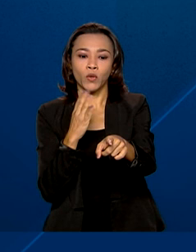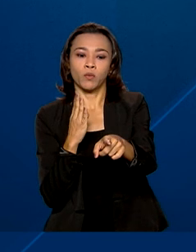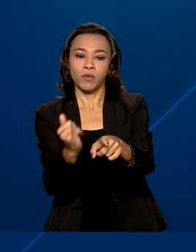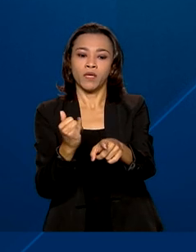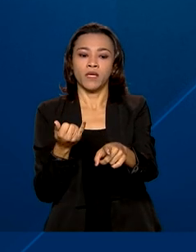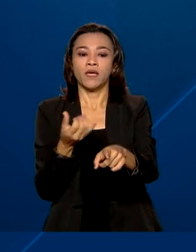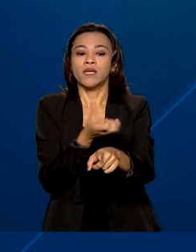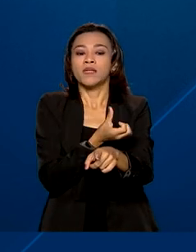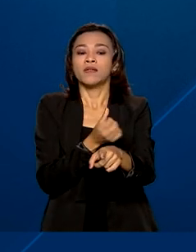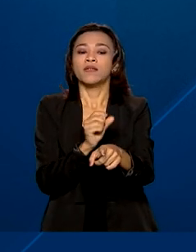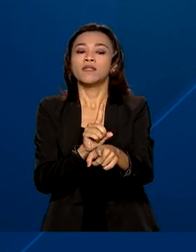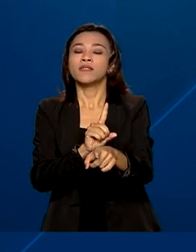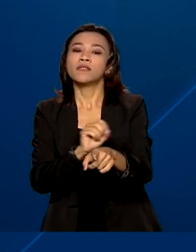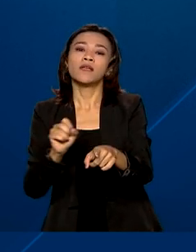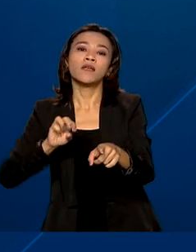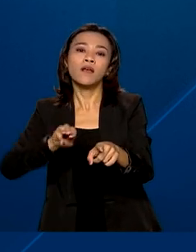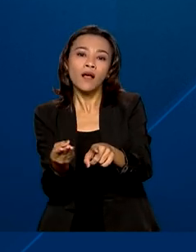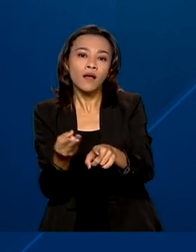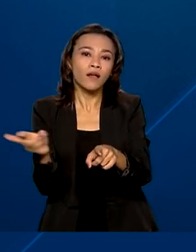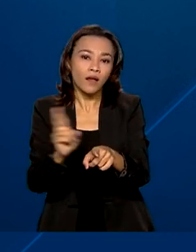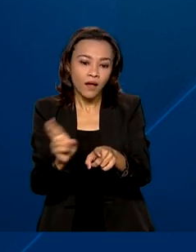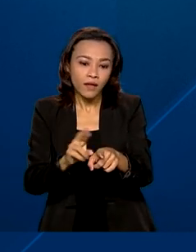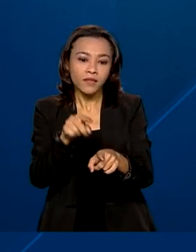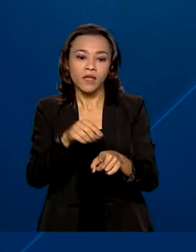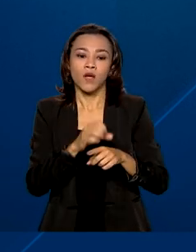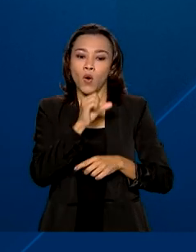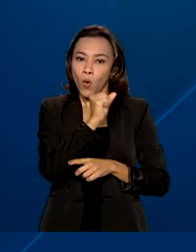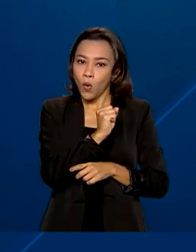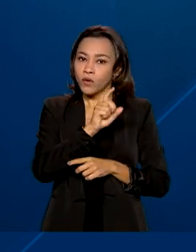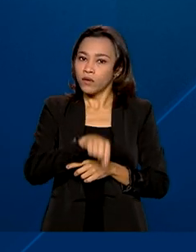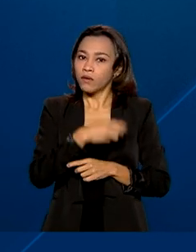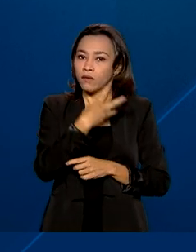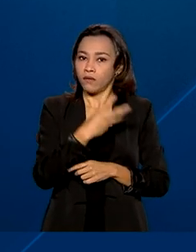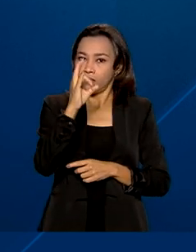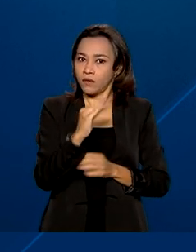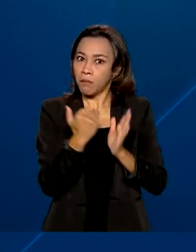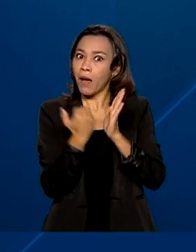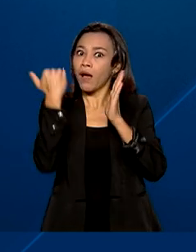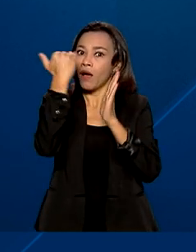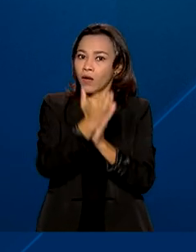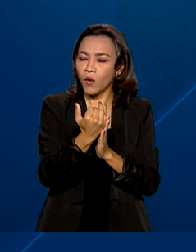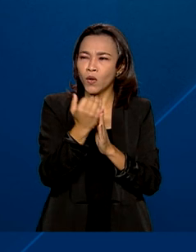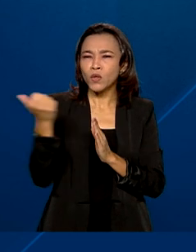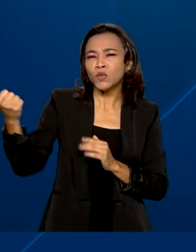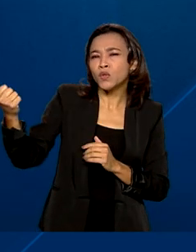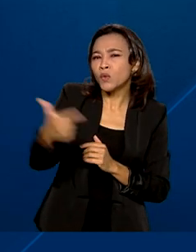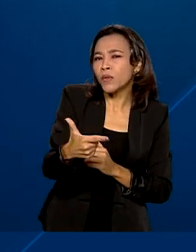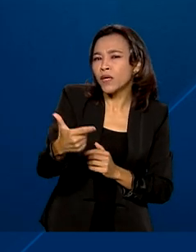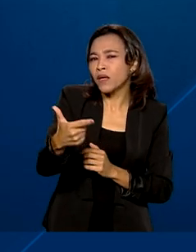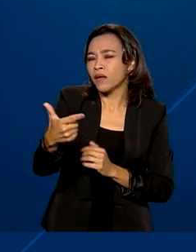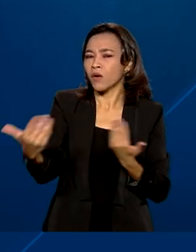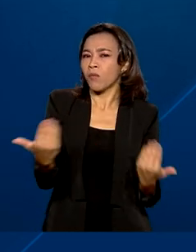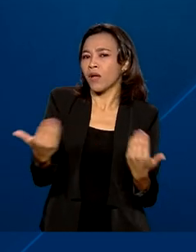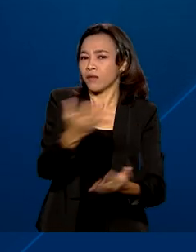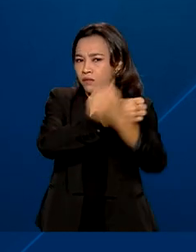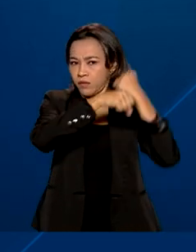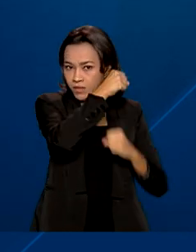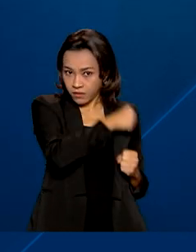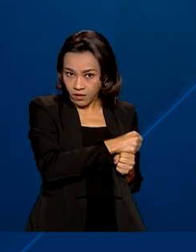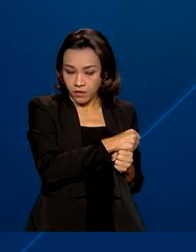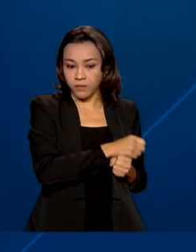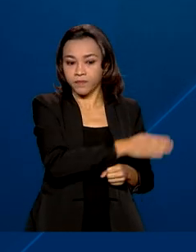milhões de reais valor 8,3 por cento maior do que o que foi distribuído no ano passado